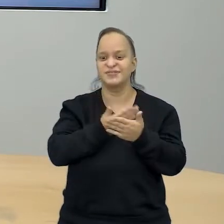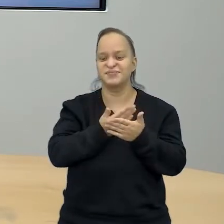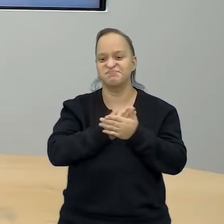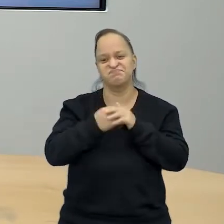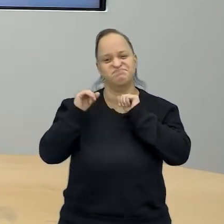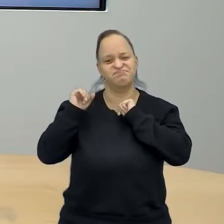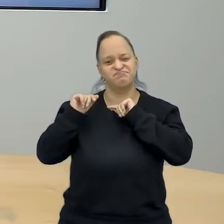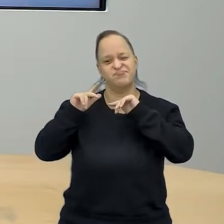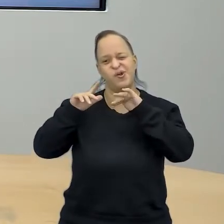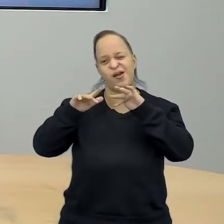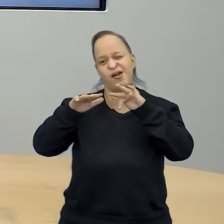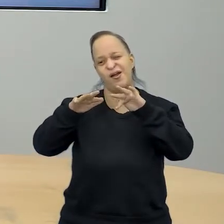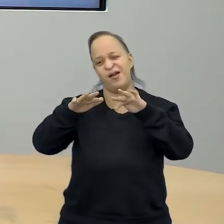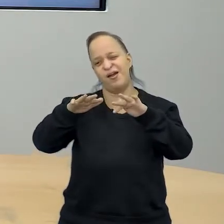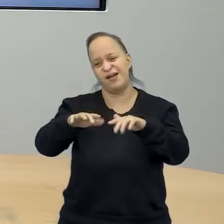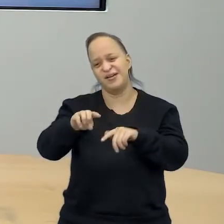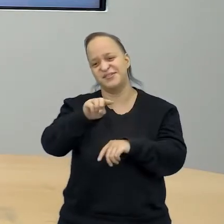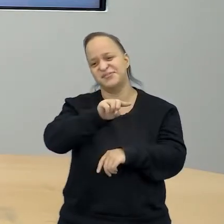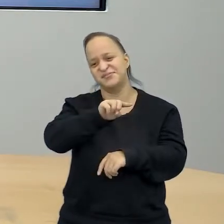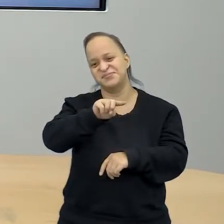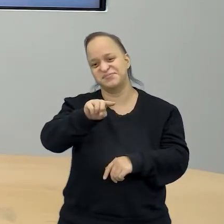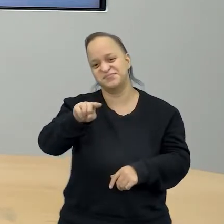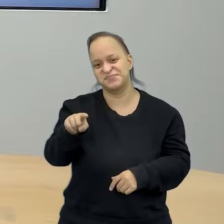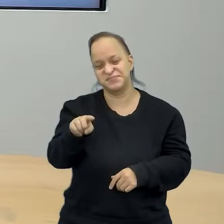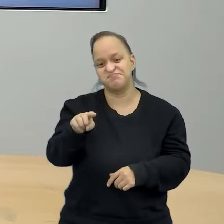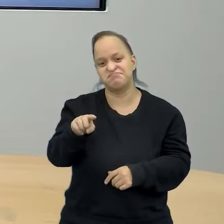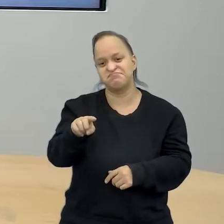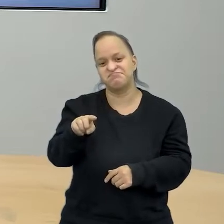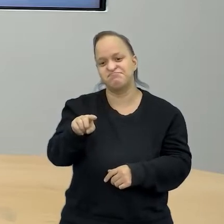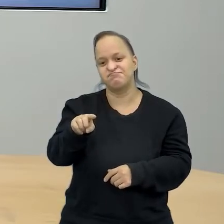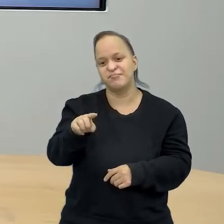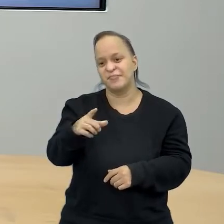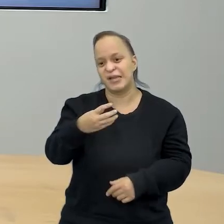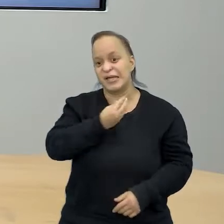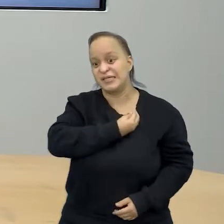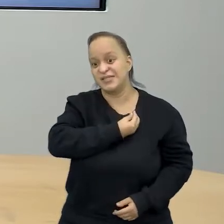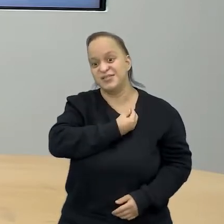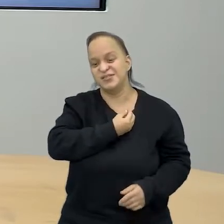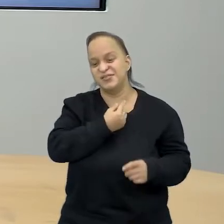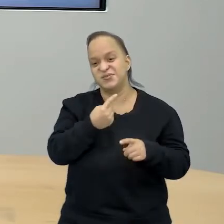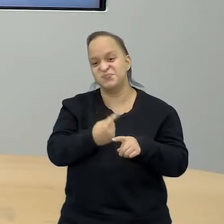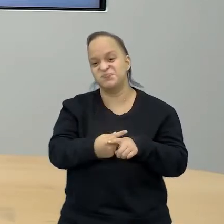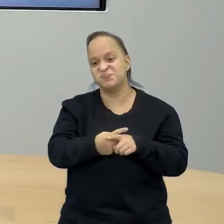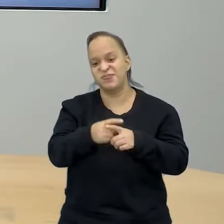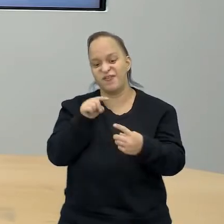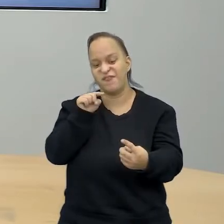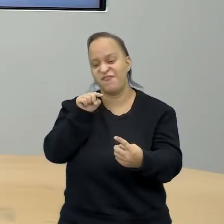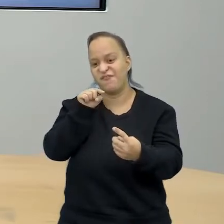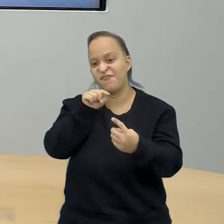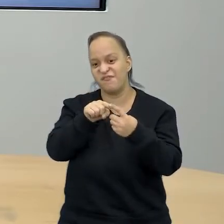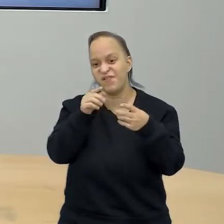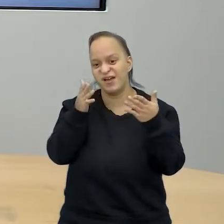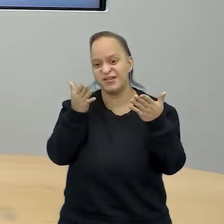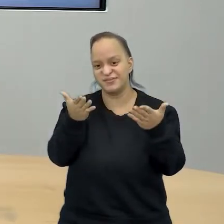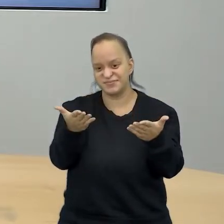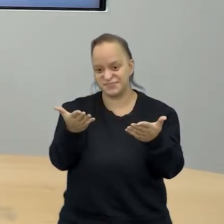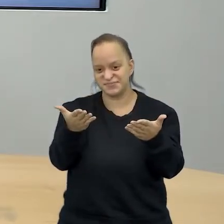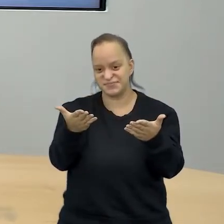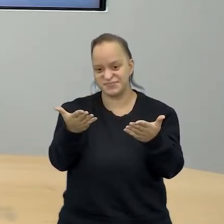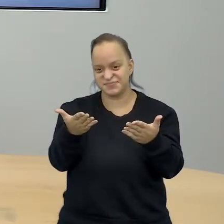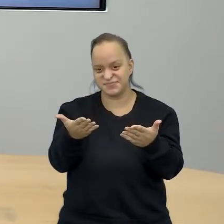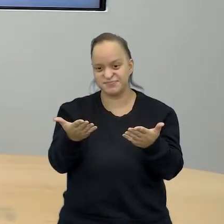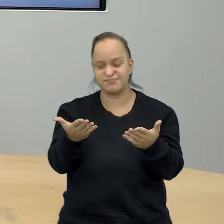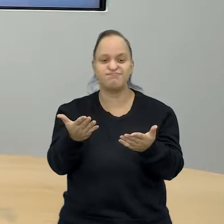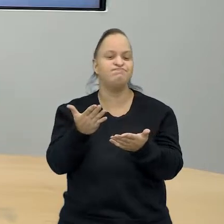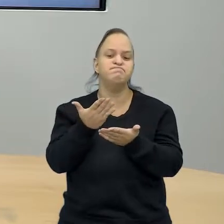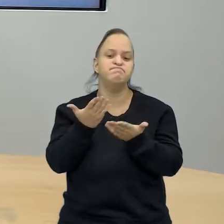até vocês, porque essa aula só existe por conta de vocês, tá ok? Então, vamos lá para